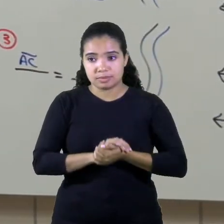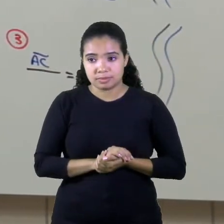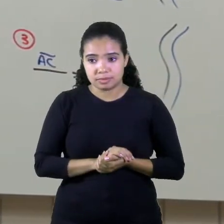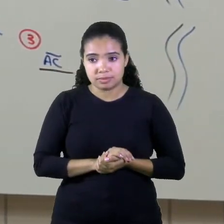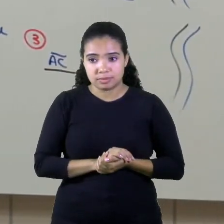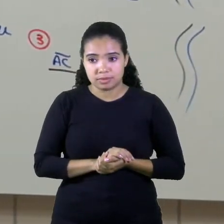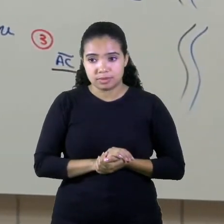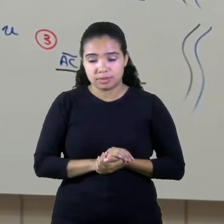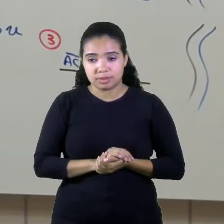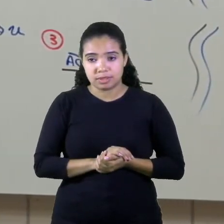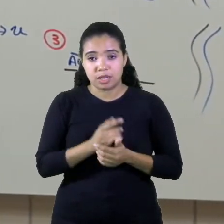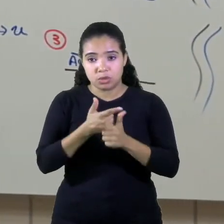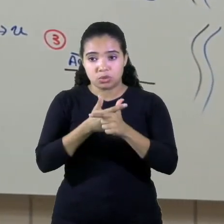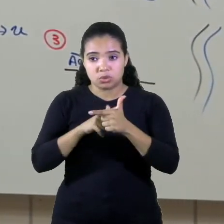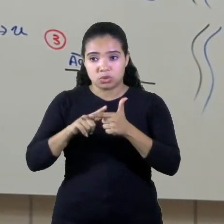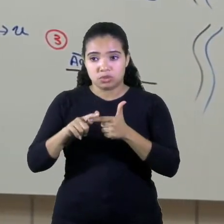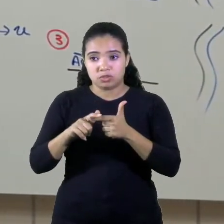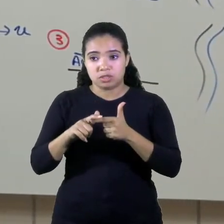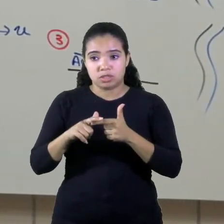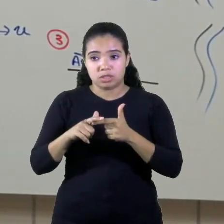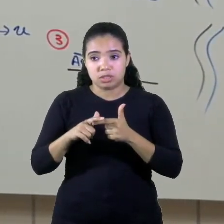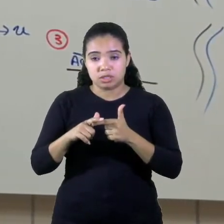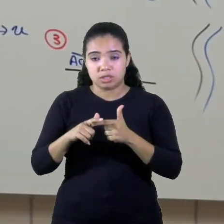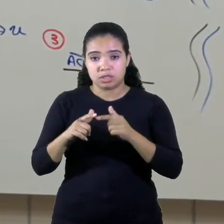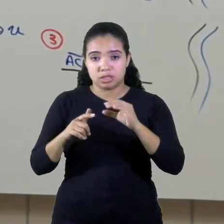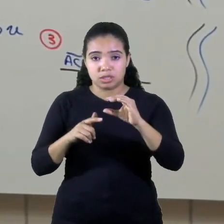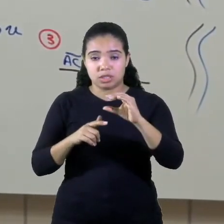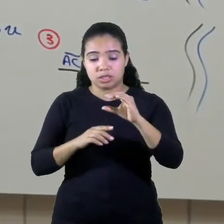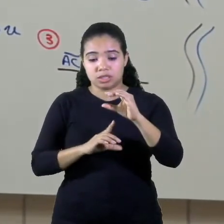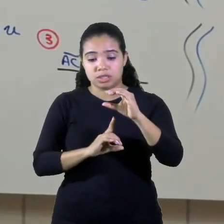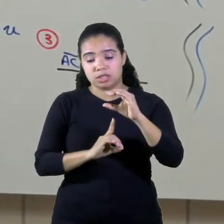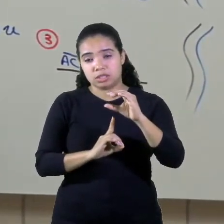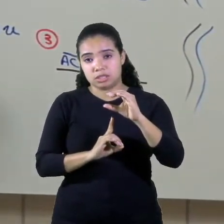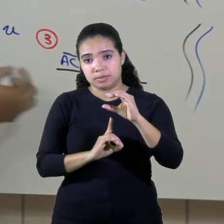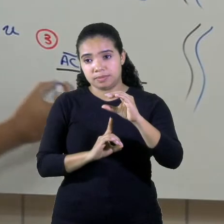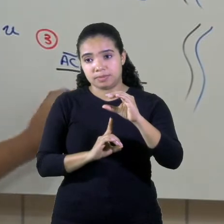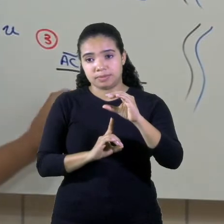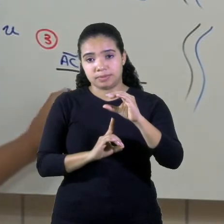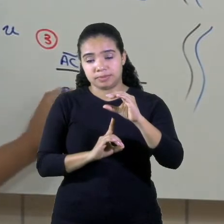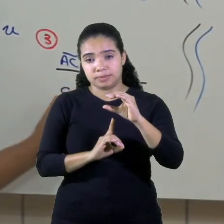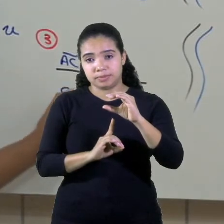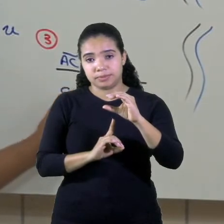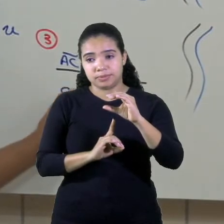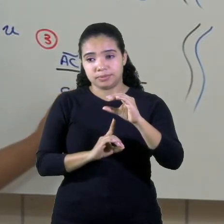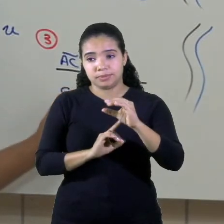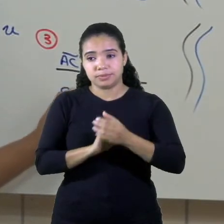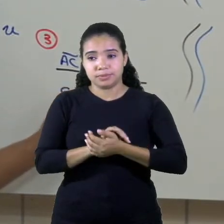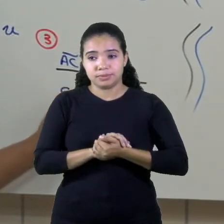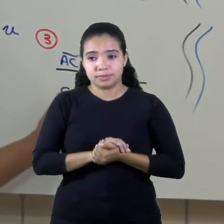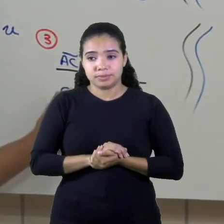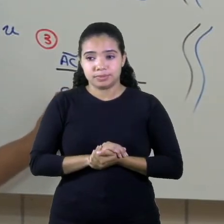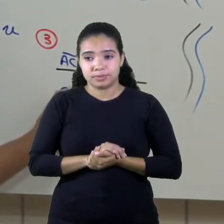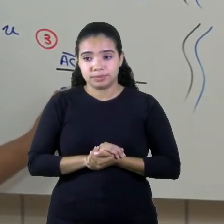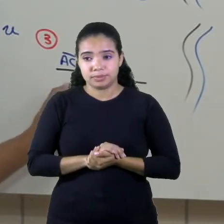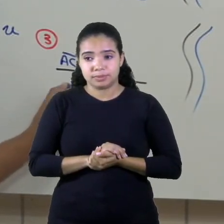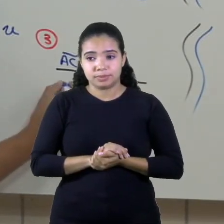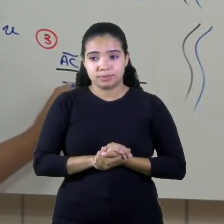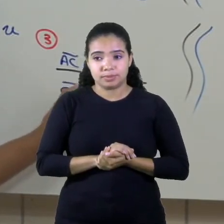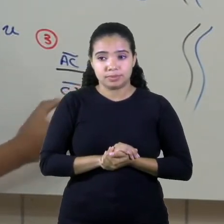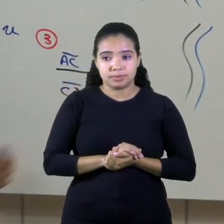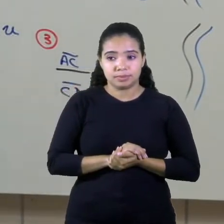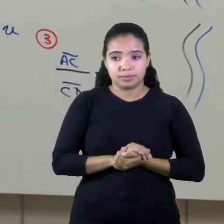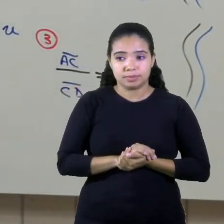e vou dividir por esse pedaço que vai do ponto C até o ponto D. Então, C até o D.